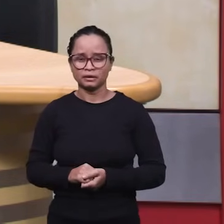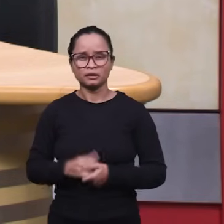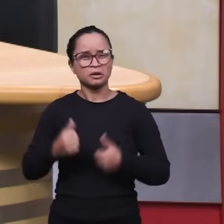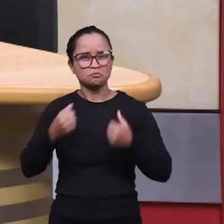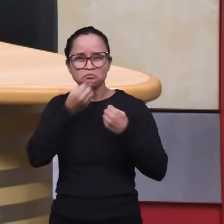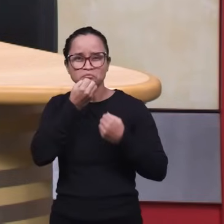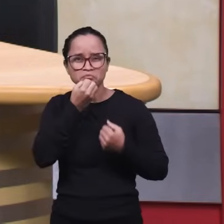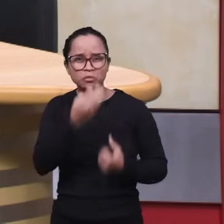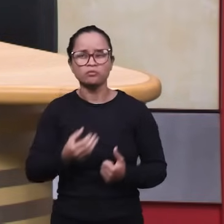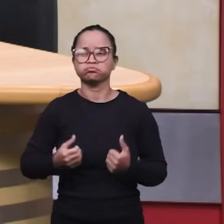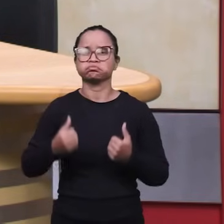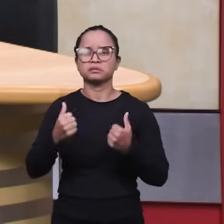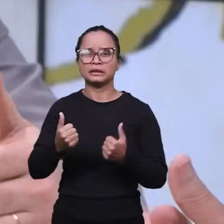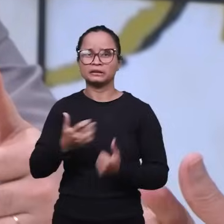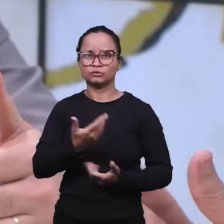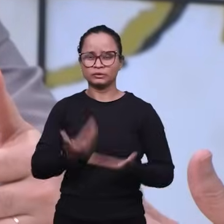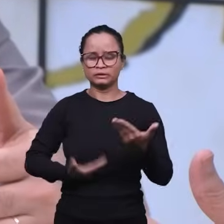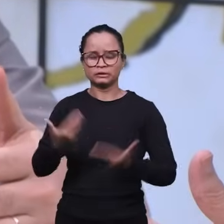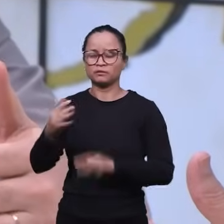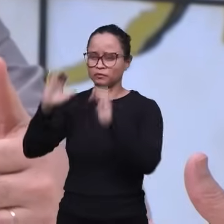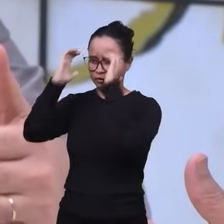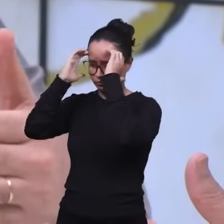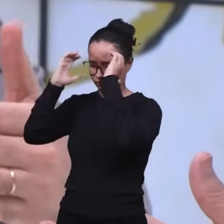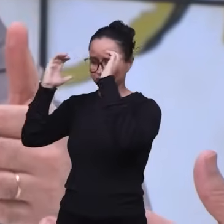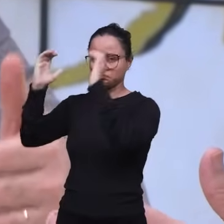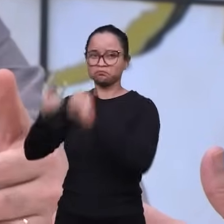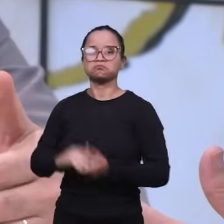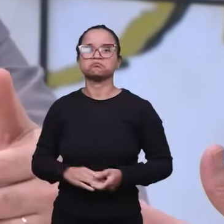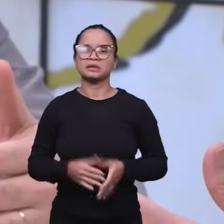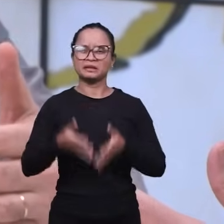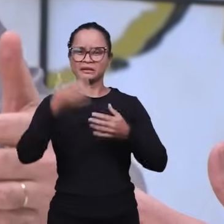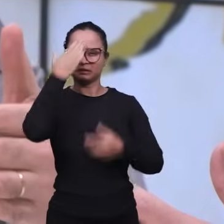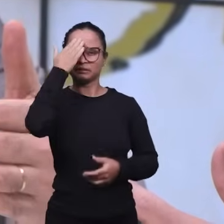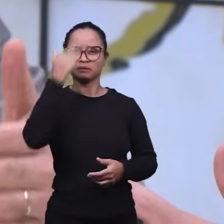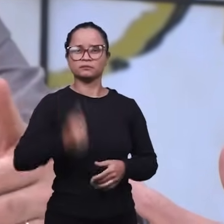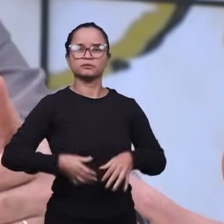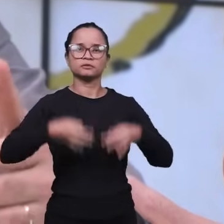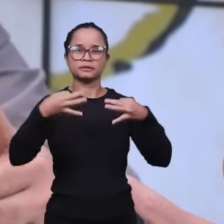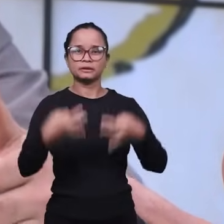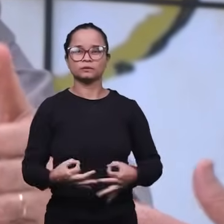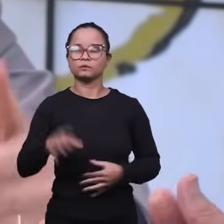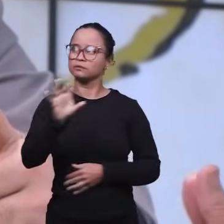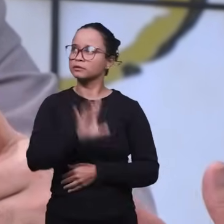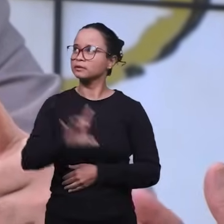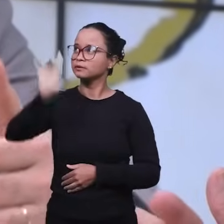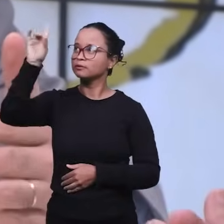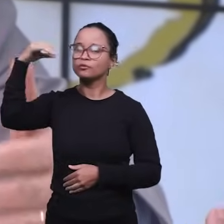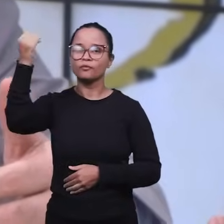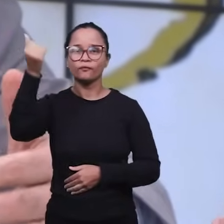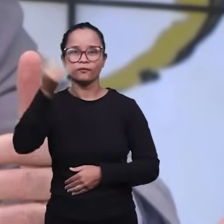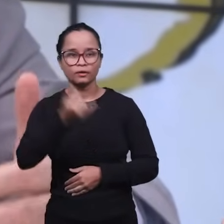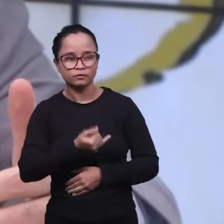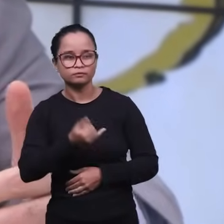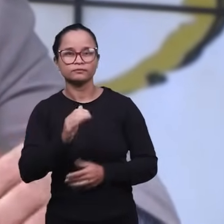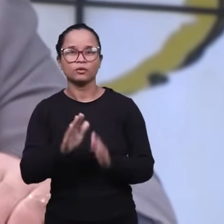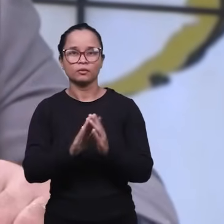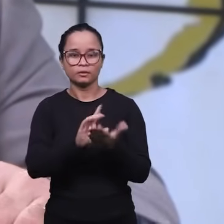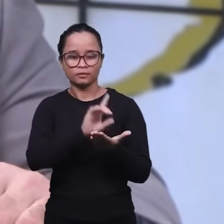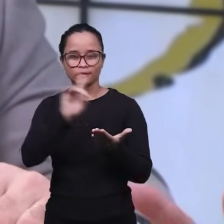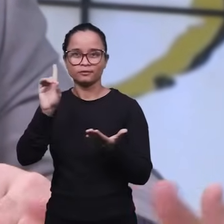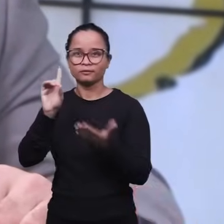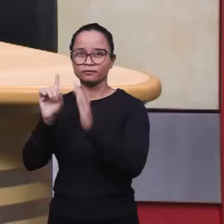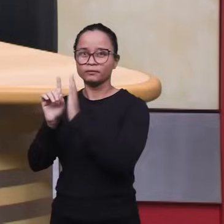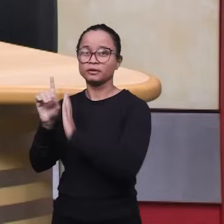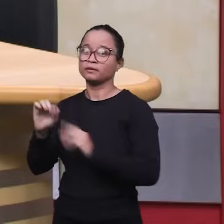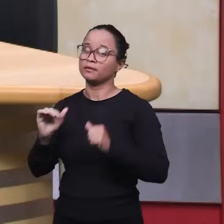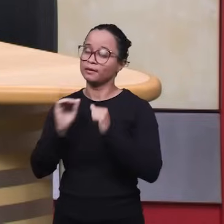altamente positivos na vida daquele que obedece e que confirma que, de fato, Deus falou através da consulta. Amém.